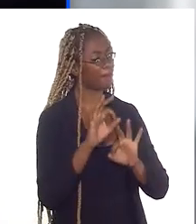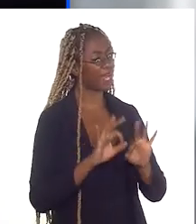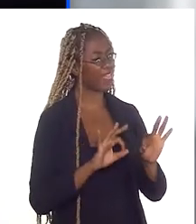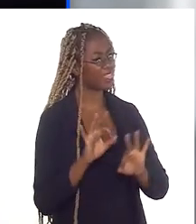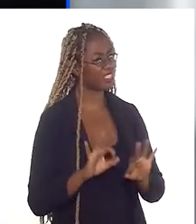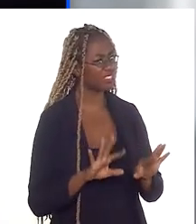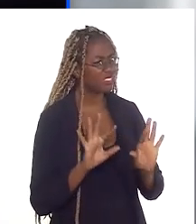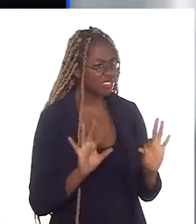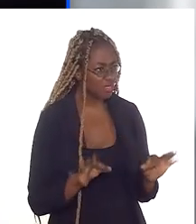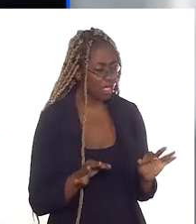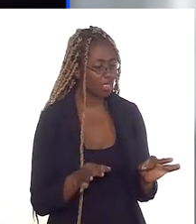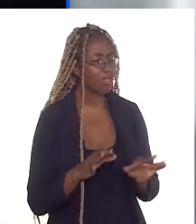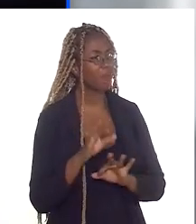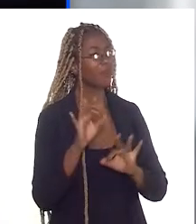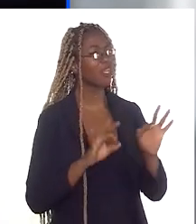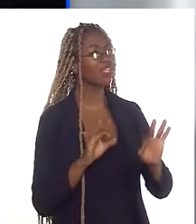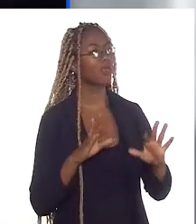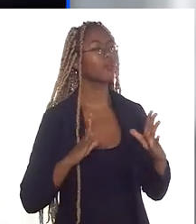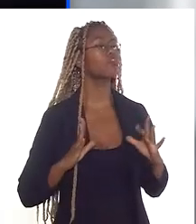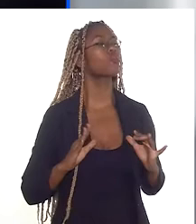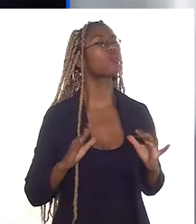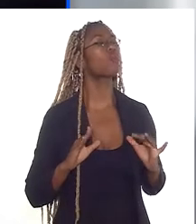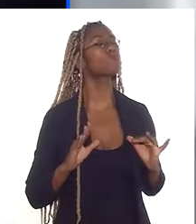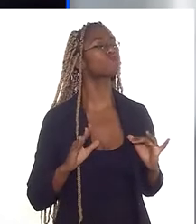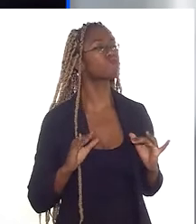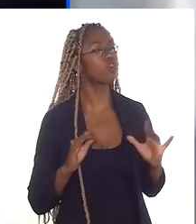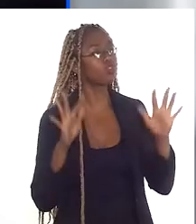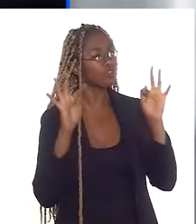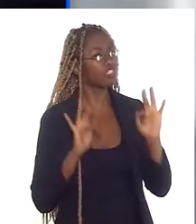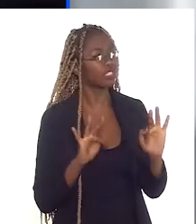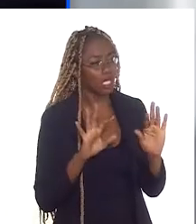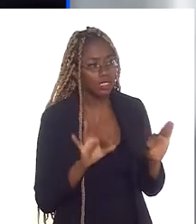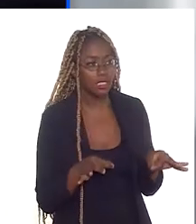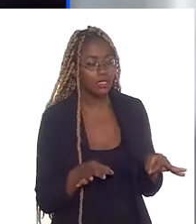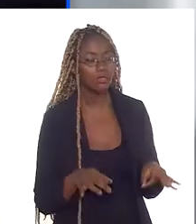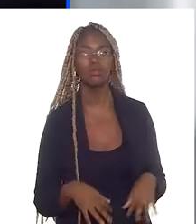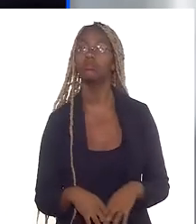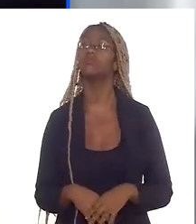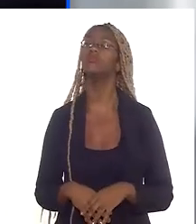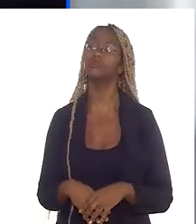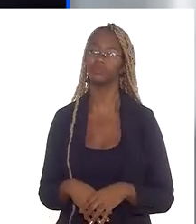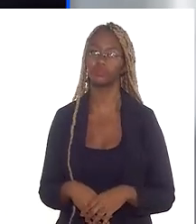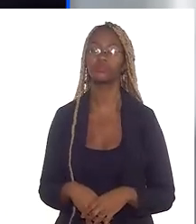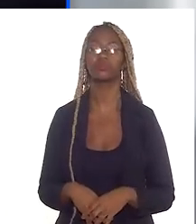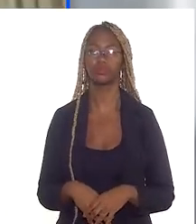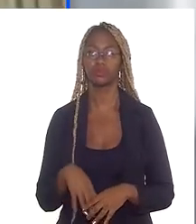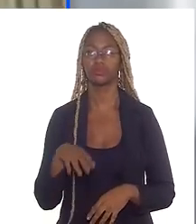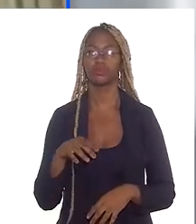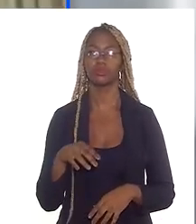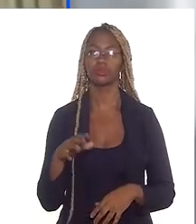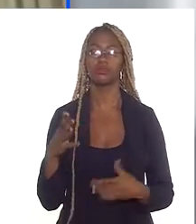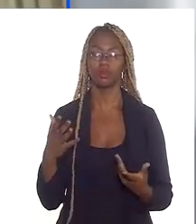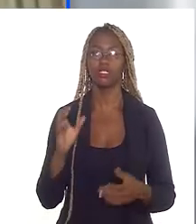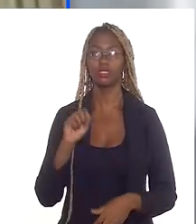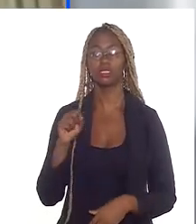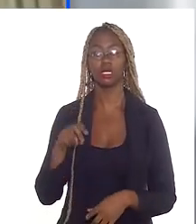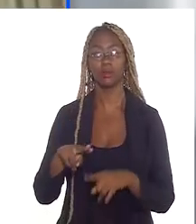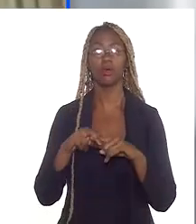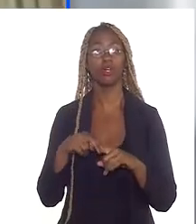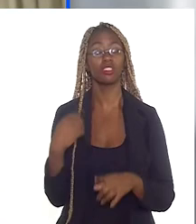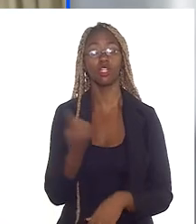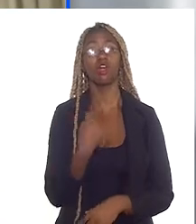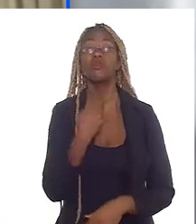o planejamento traz para gente conforto felicidade traz pegue o cocô ficou